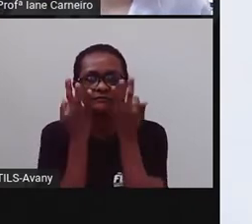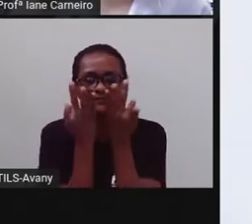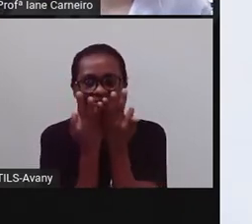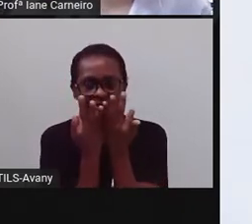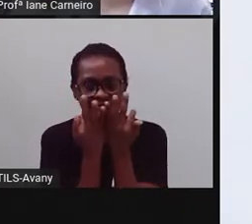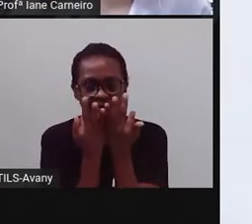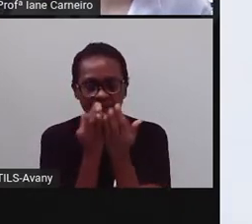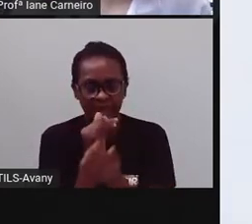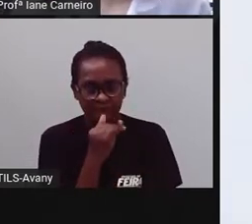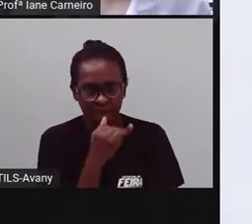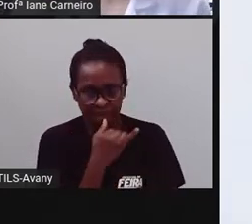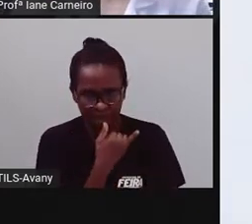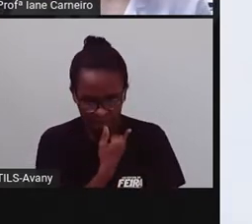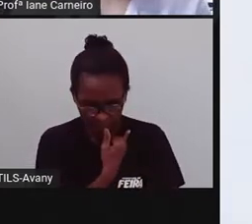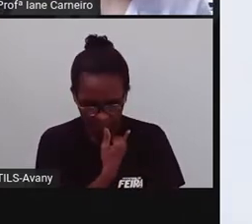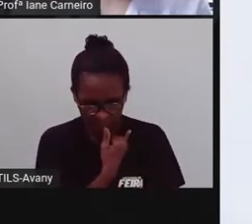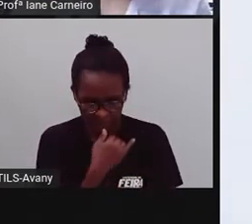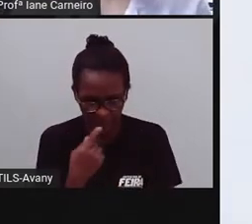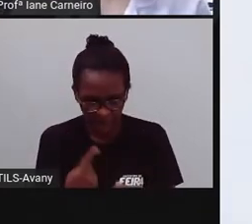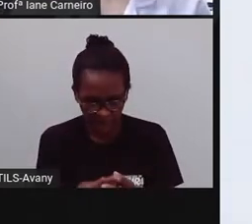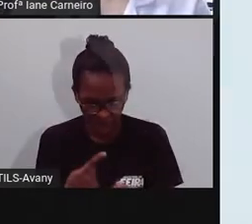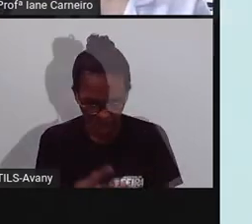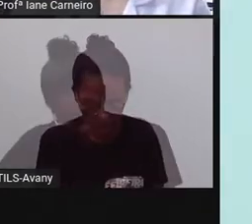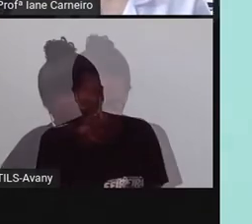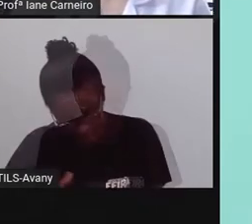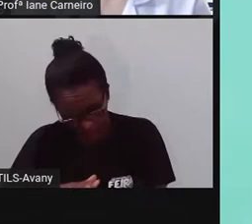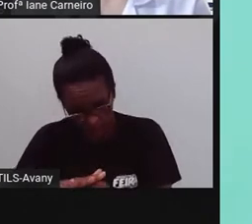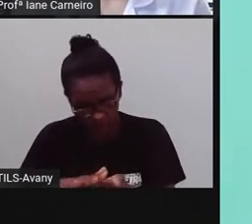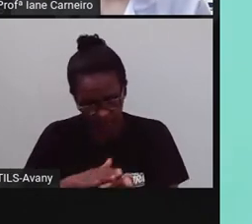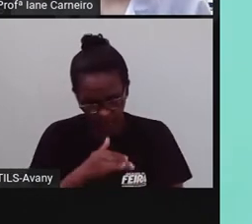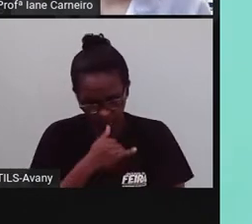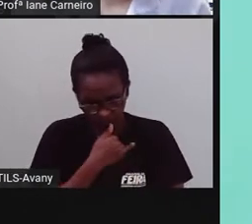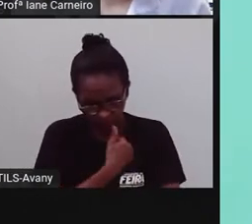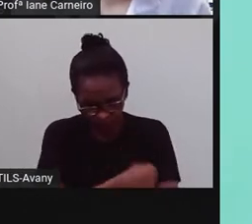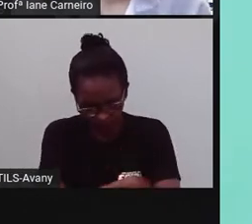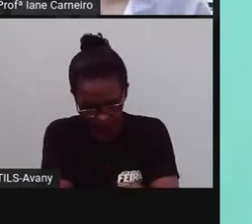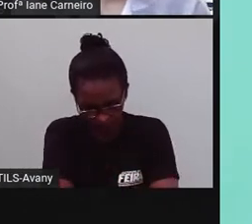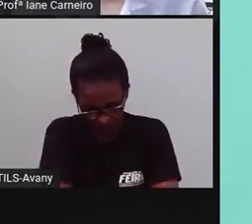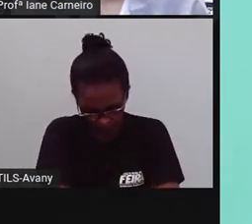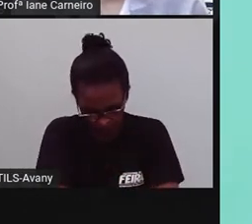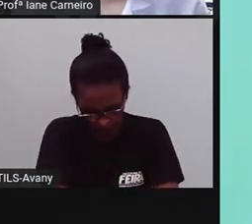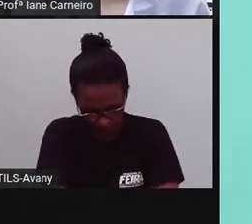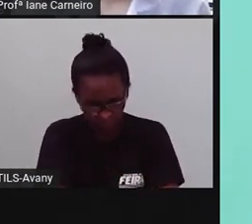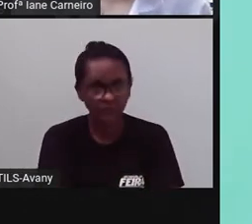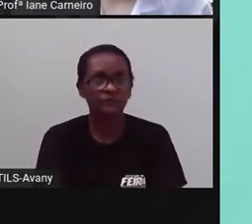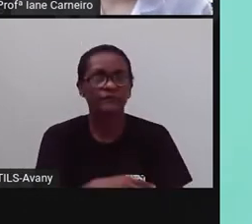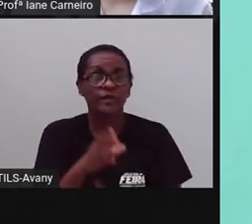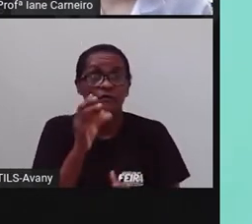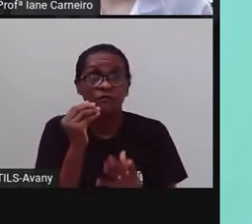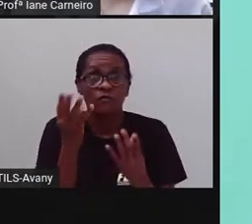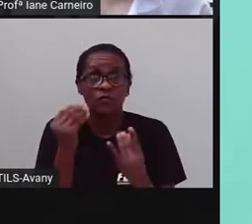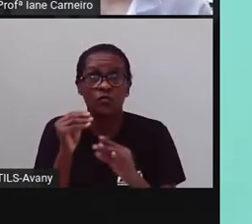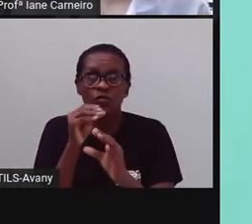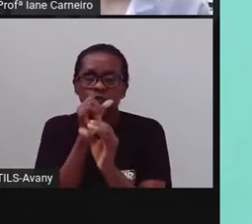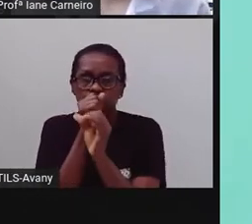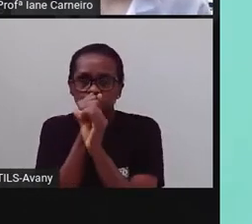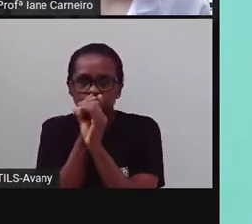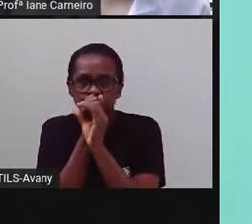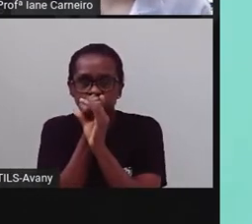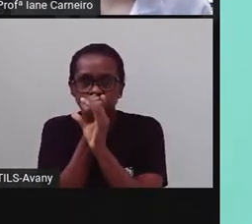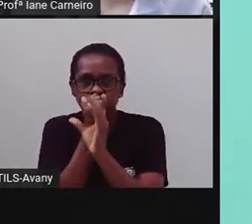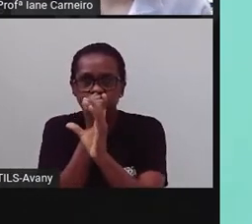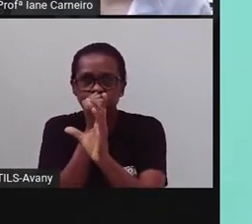beiriz já estava infeliz os balões bolos brigadeiros